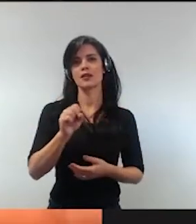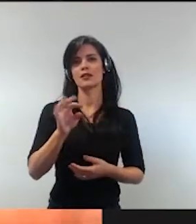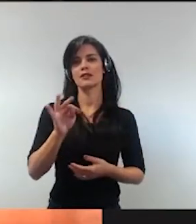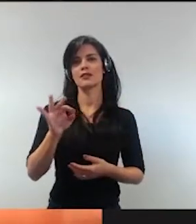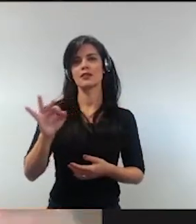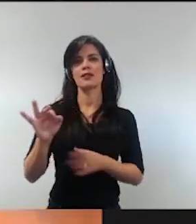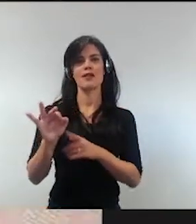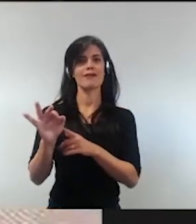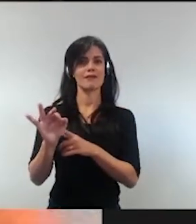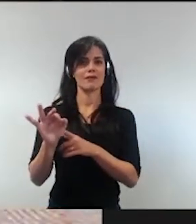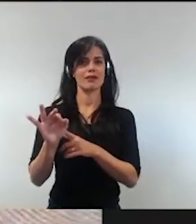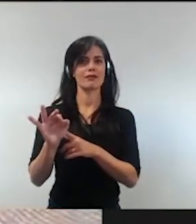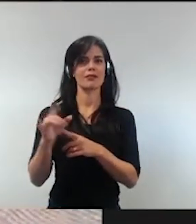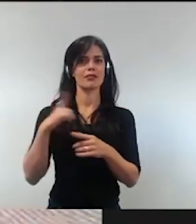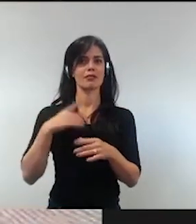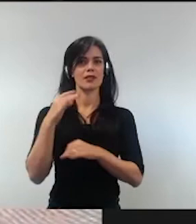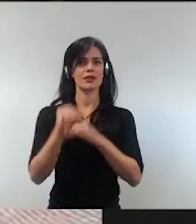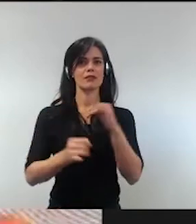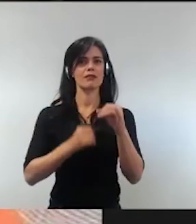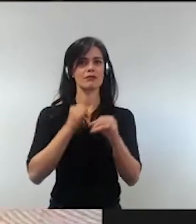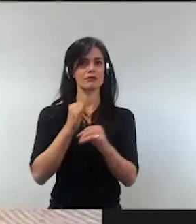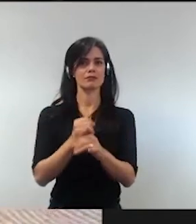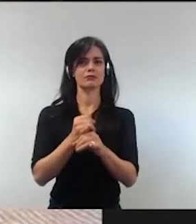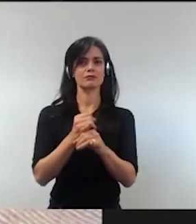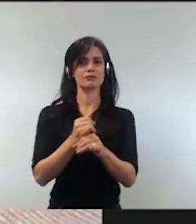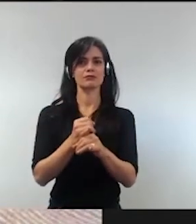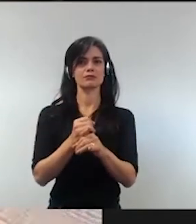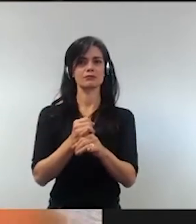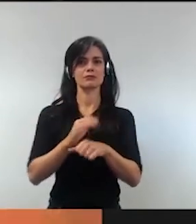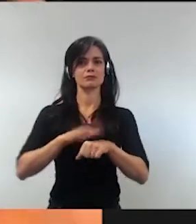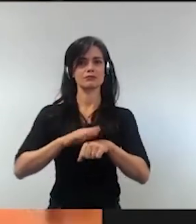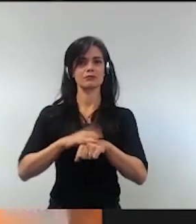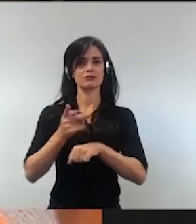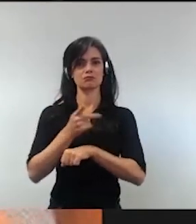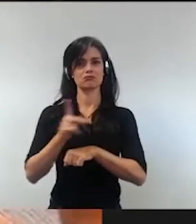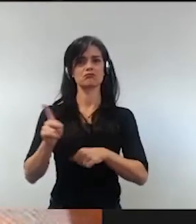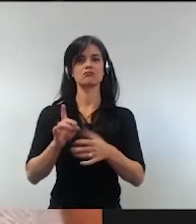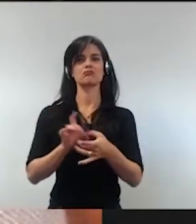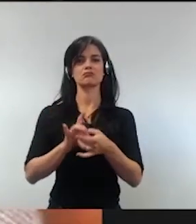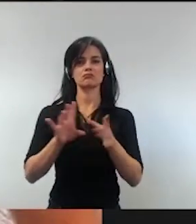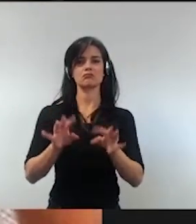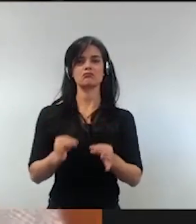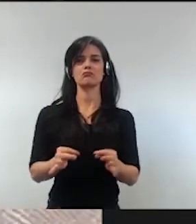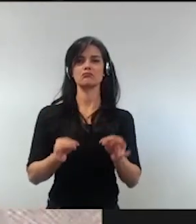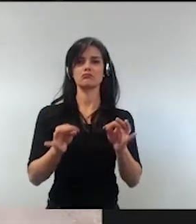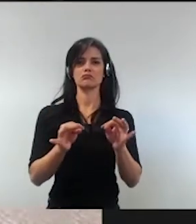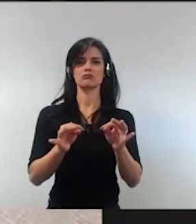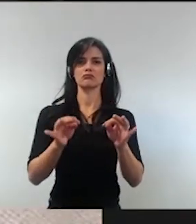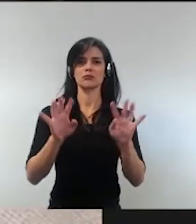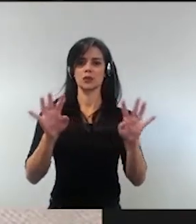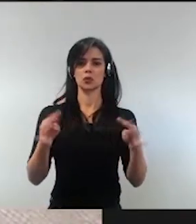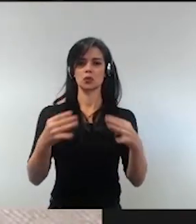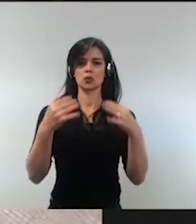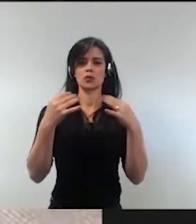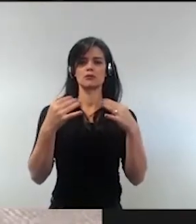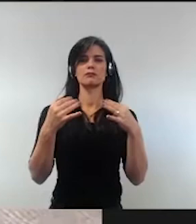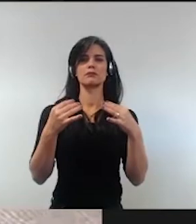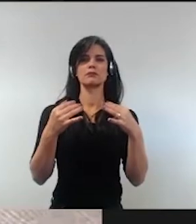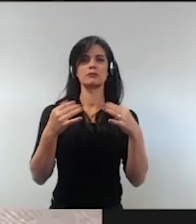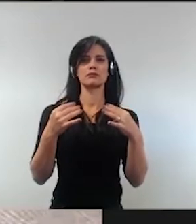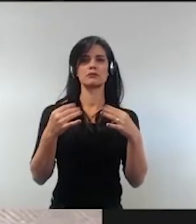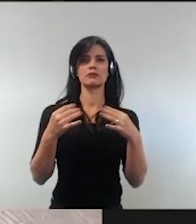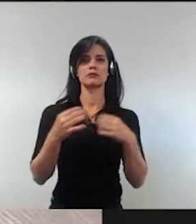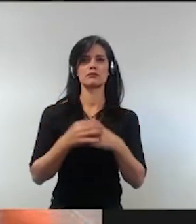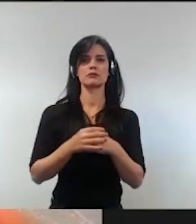Federal, aliás, por iniciativa do próprio Supremo. Sem dúvida, aquilo acabou se tornando, por